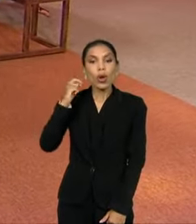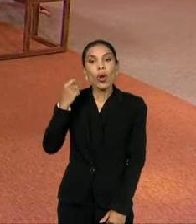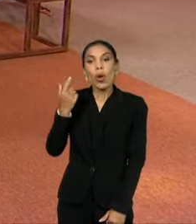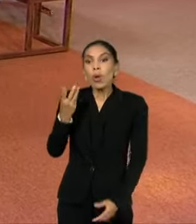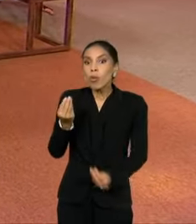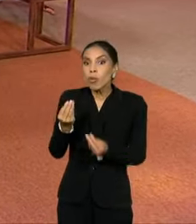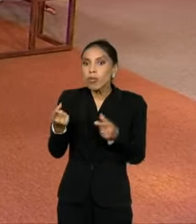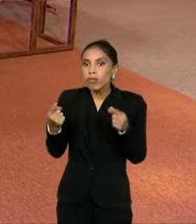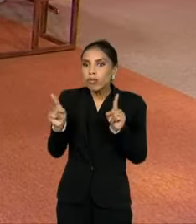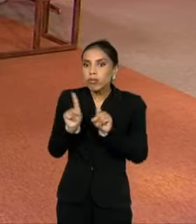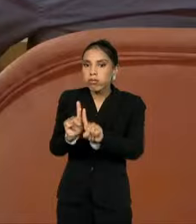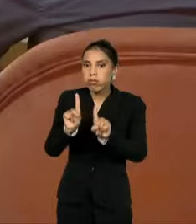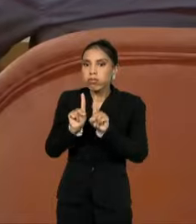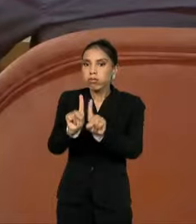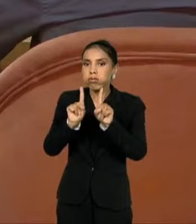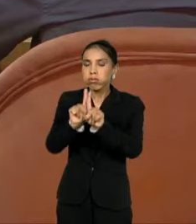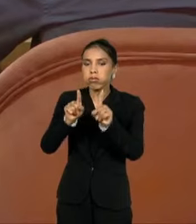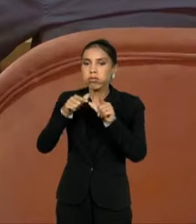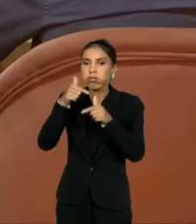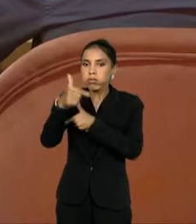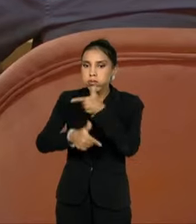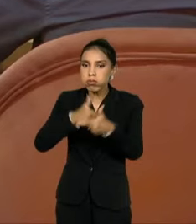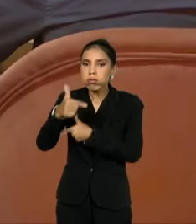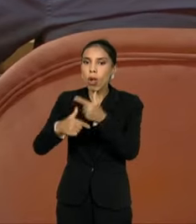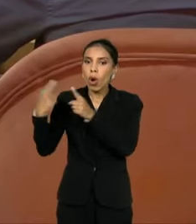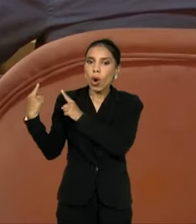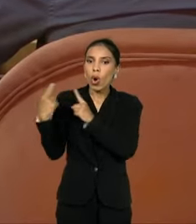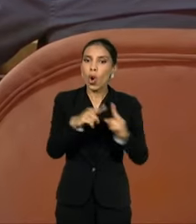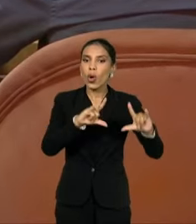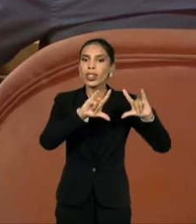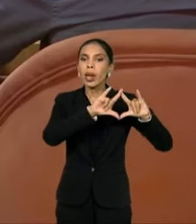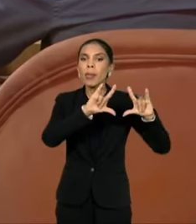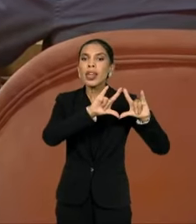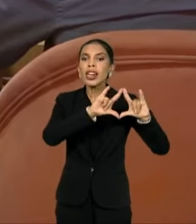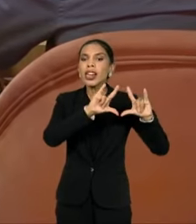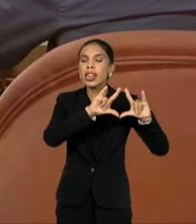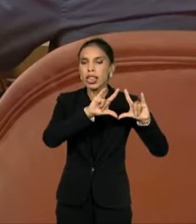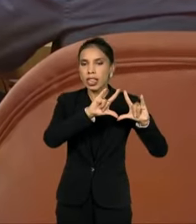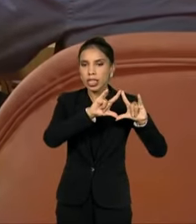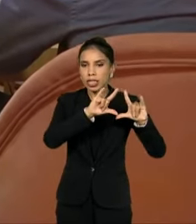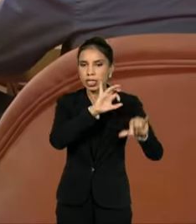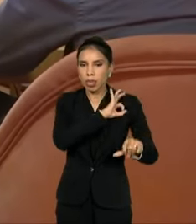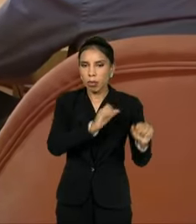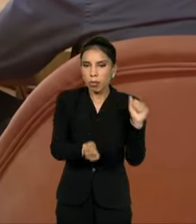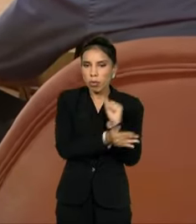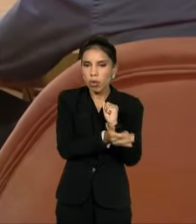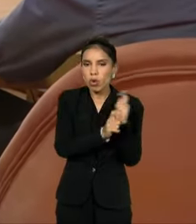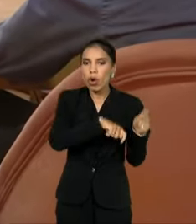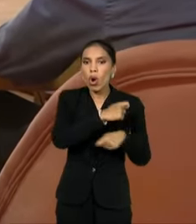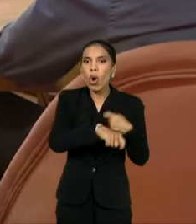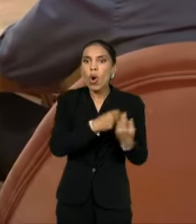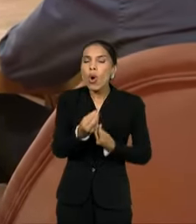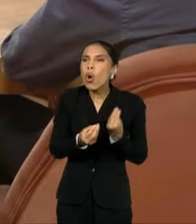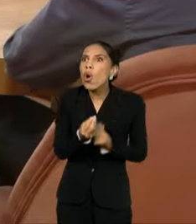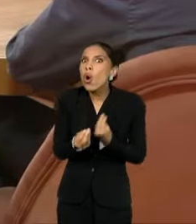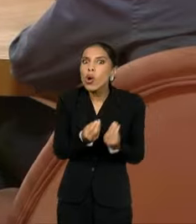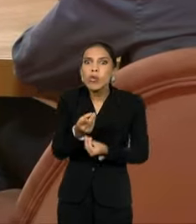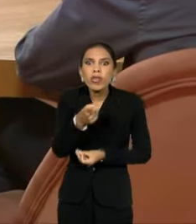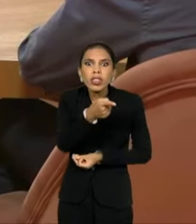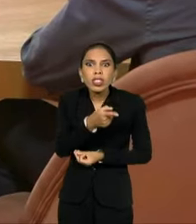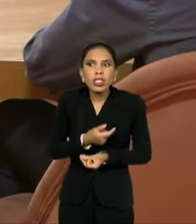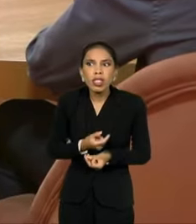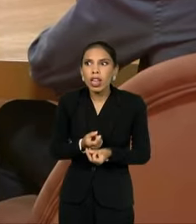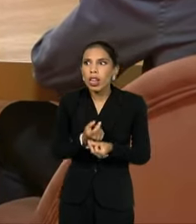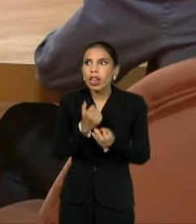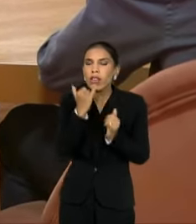com ela, um opositor ferrenho às milícias. Eu queria saber como é que foi para você essa notícia ontem, meu Deus do céu. Pensei, eu te juro, eu